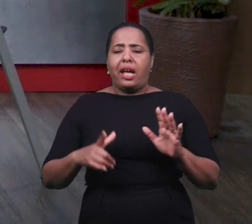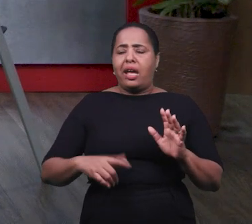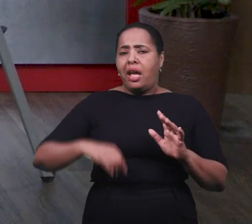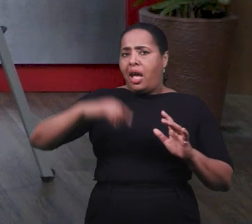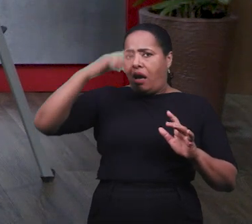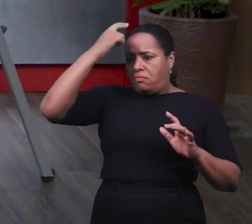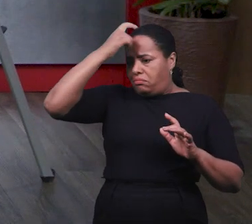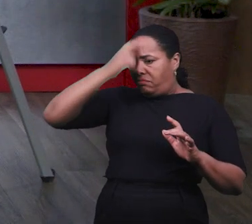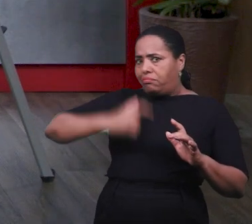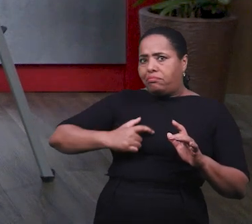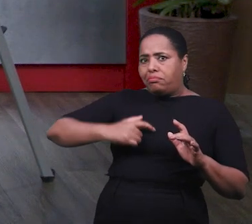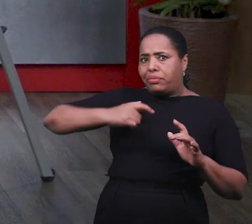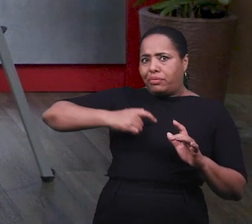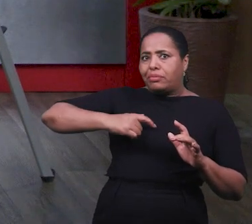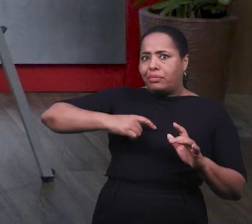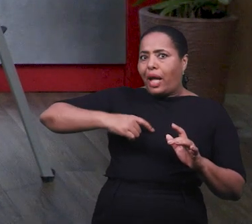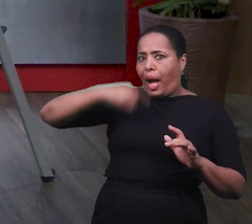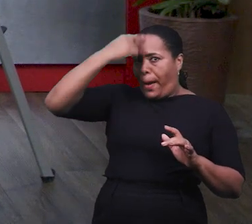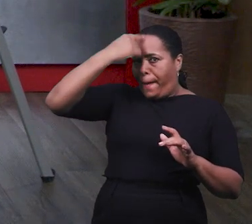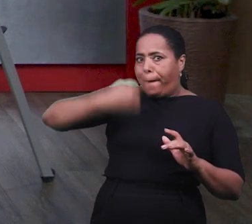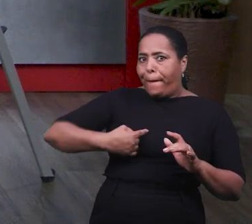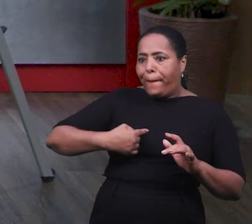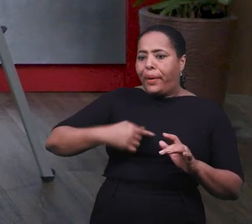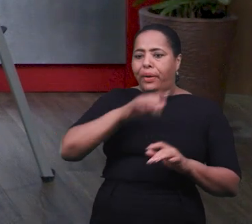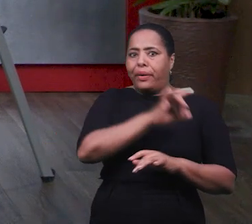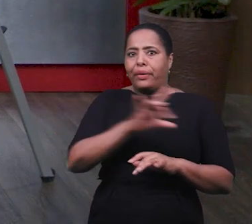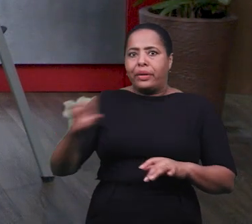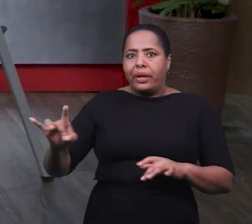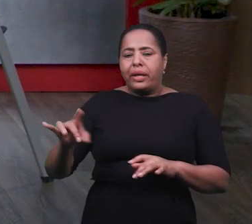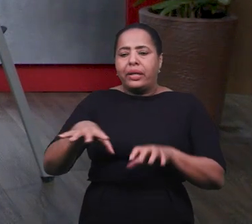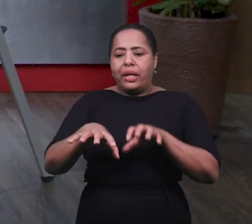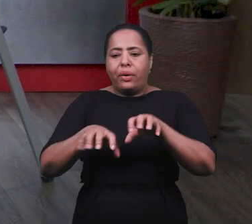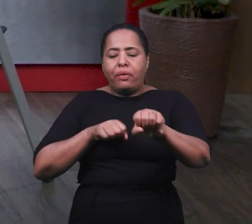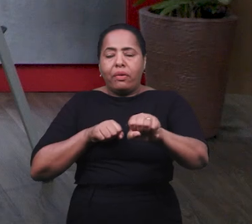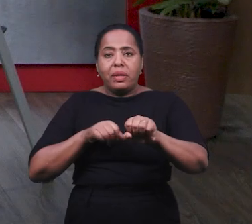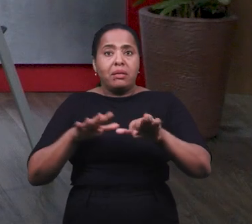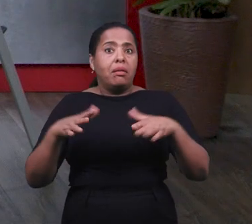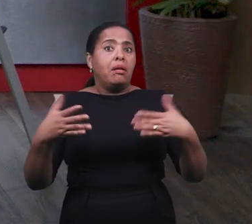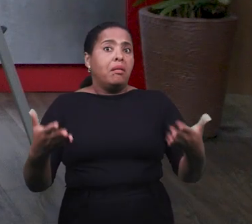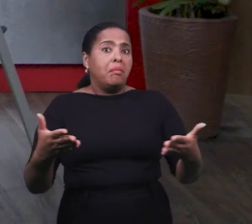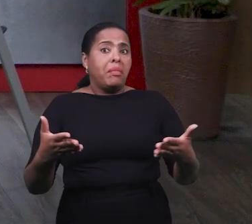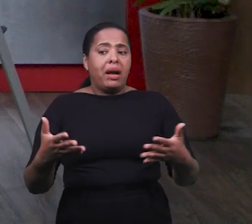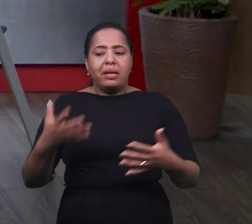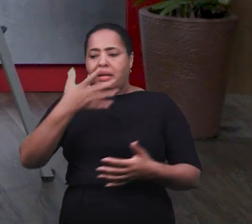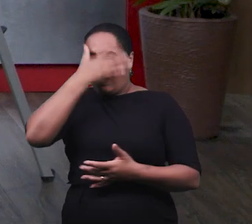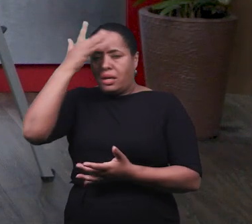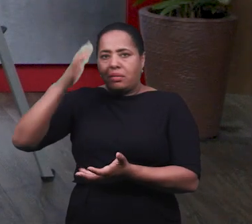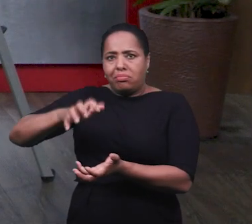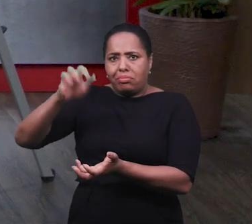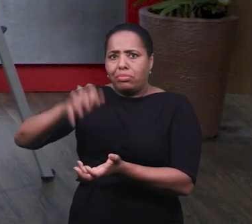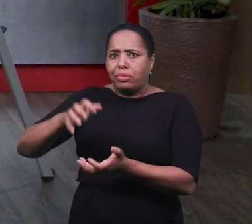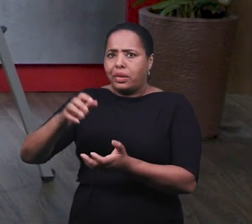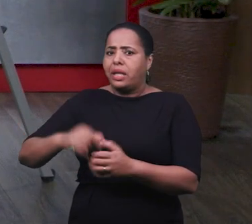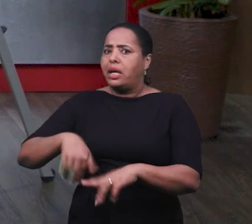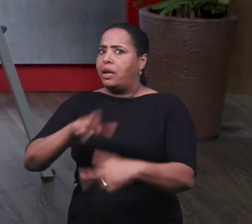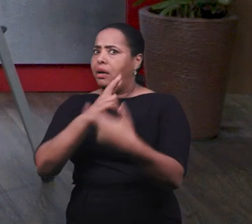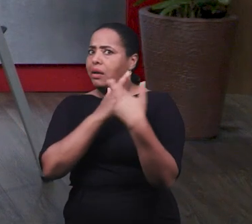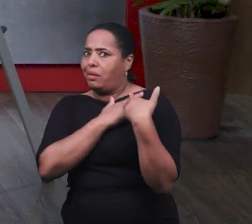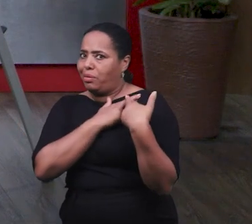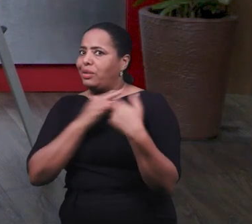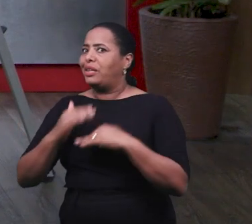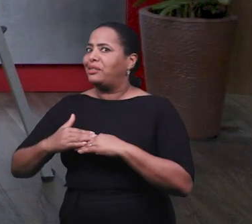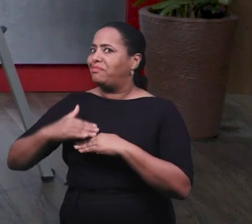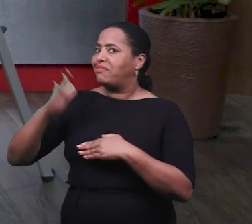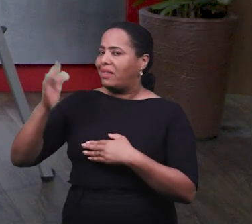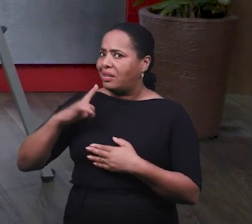cada um, da formação. Só que as pessoas idosas, geralmente, são muito mais comprometidas. Até porque vêm de uma